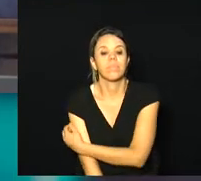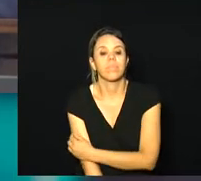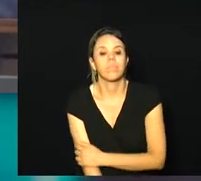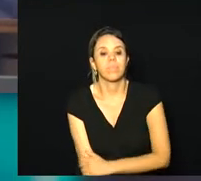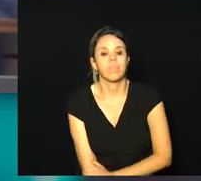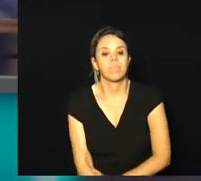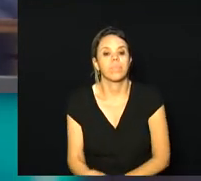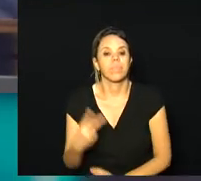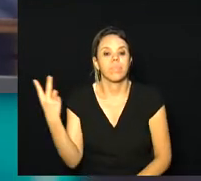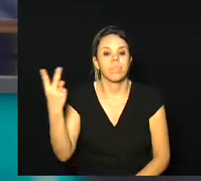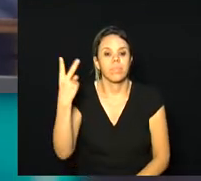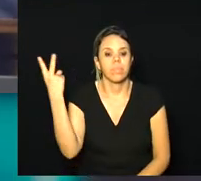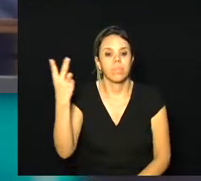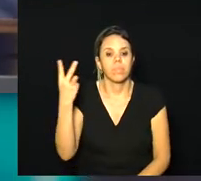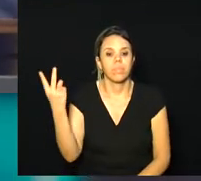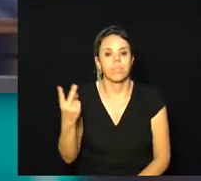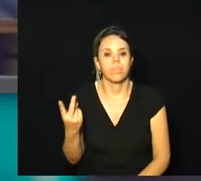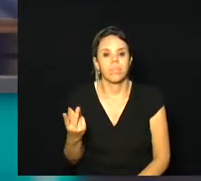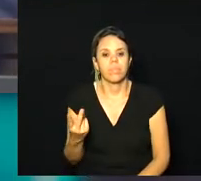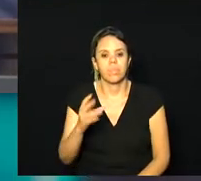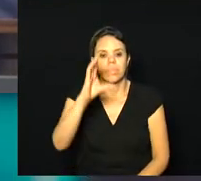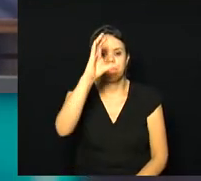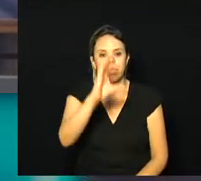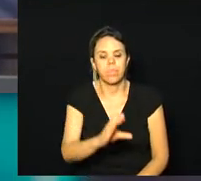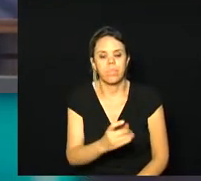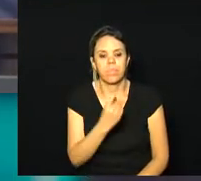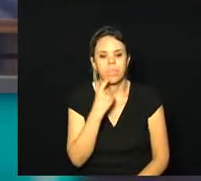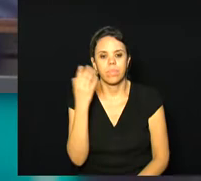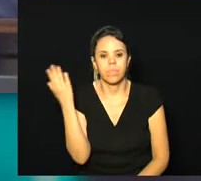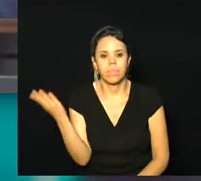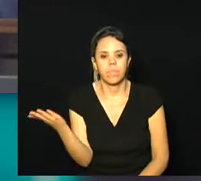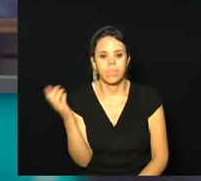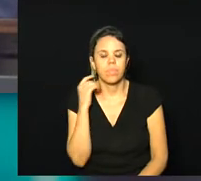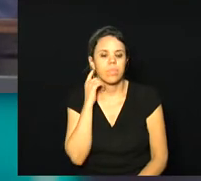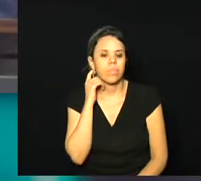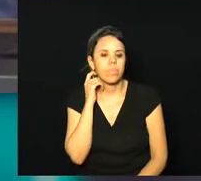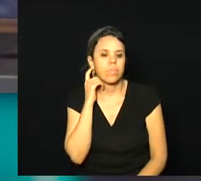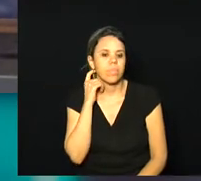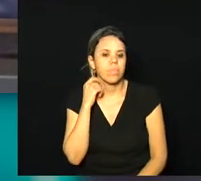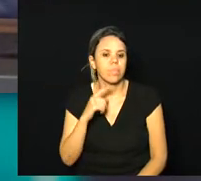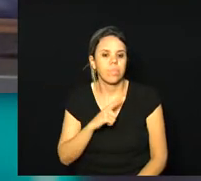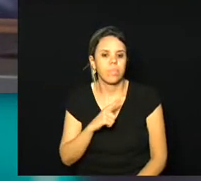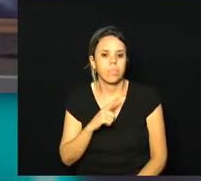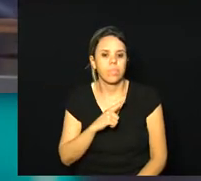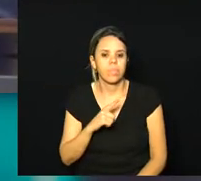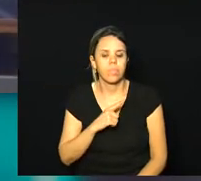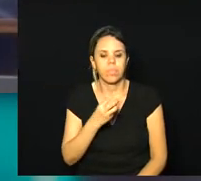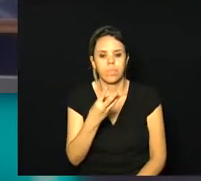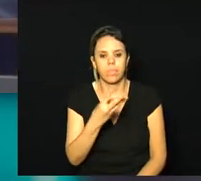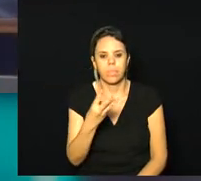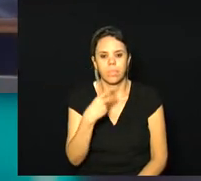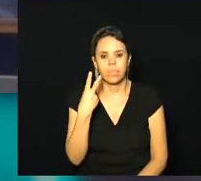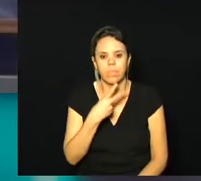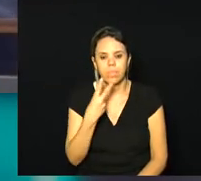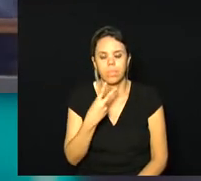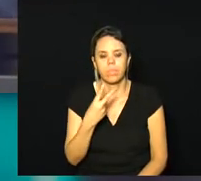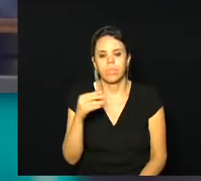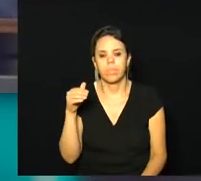um reconhecimento como cidadão campineiro tenha, pelo menos, dos 33